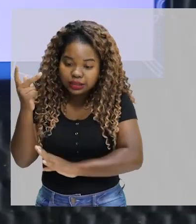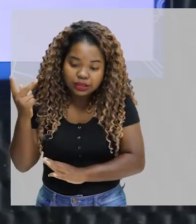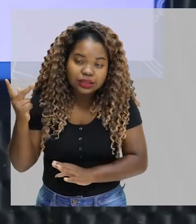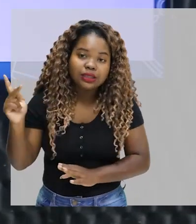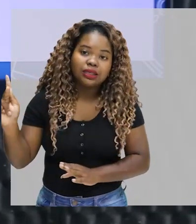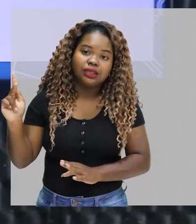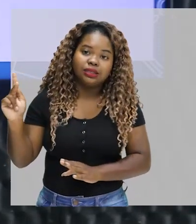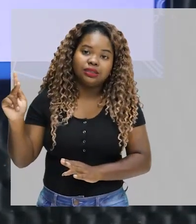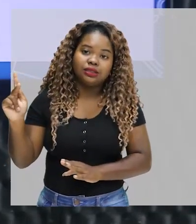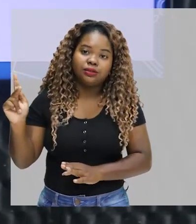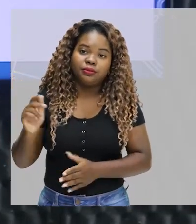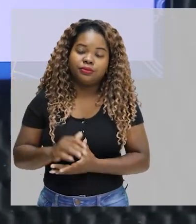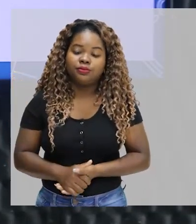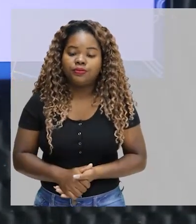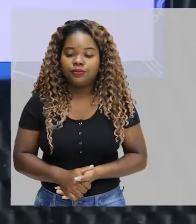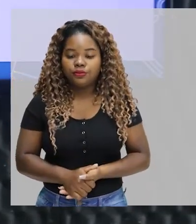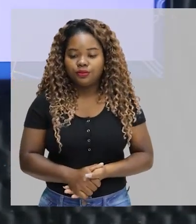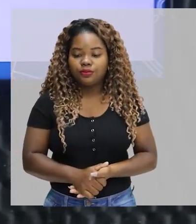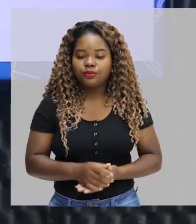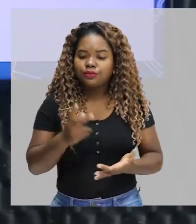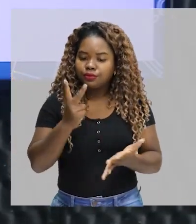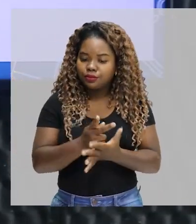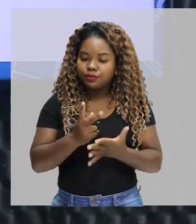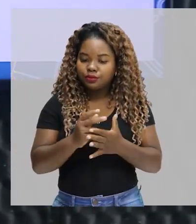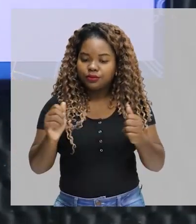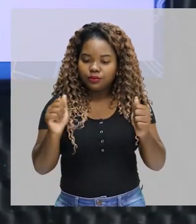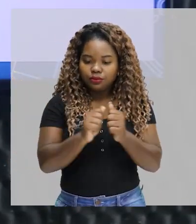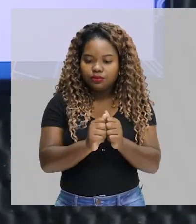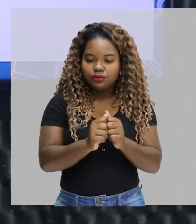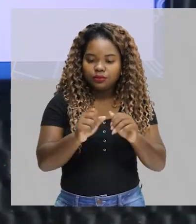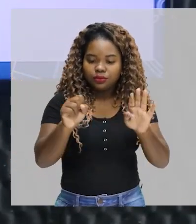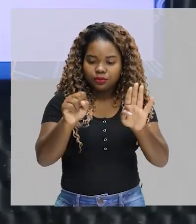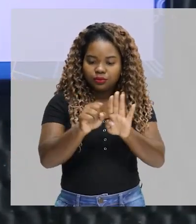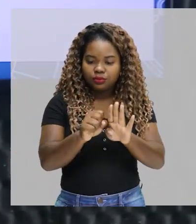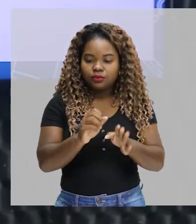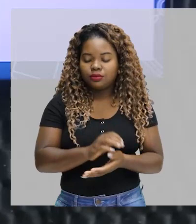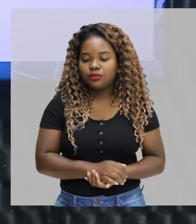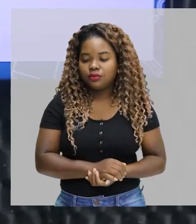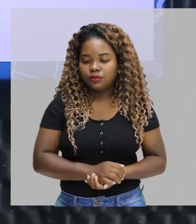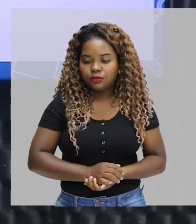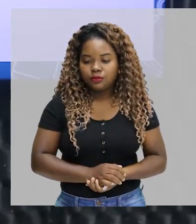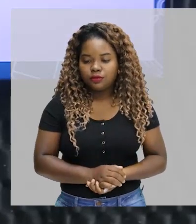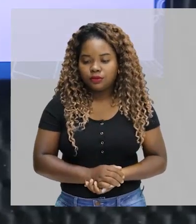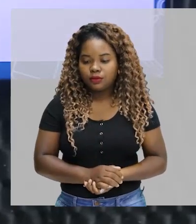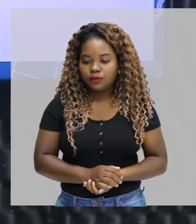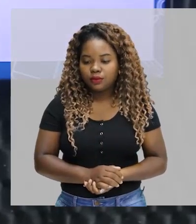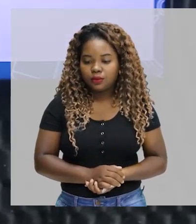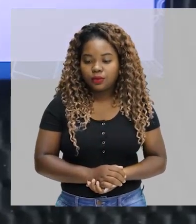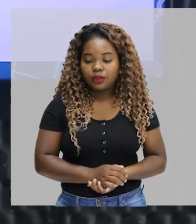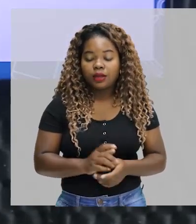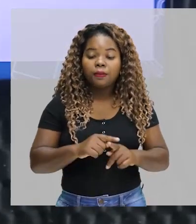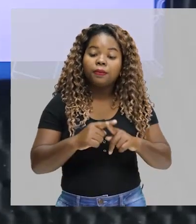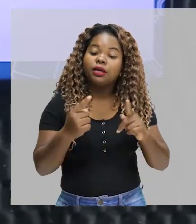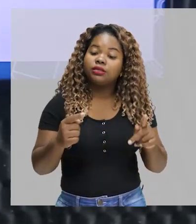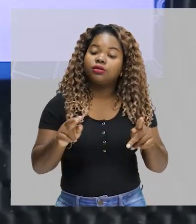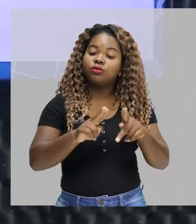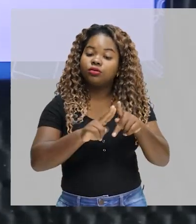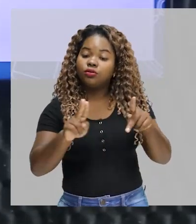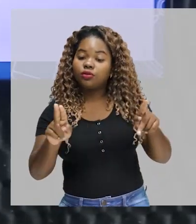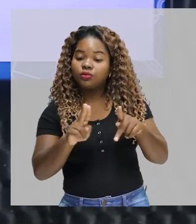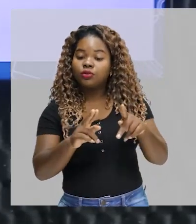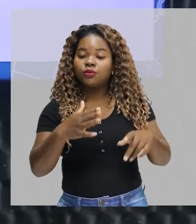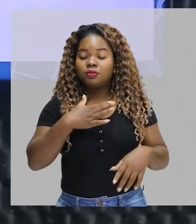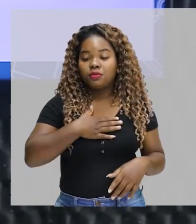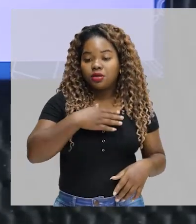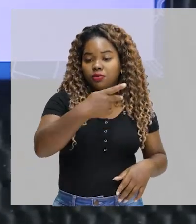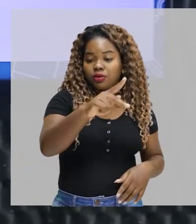dele ou a sua casa. Então, sempre acompanha um substantivo. No caso do pronome